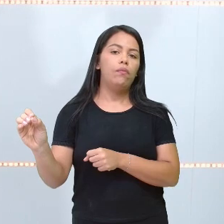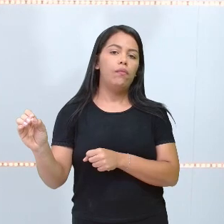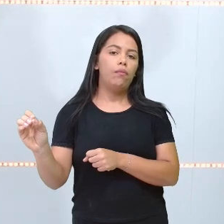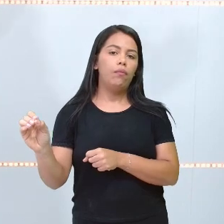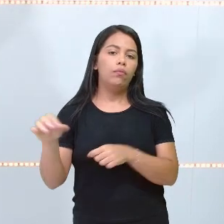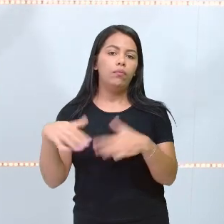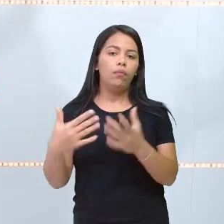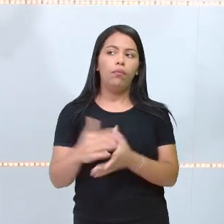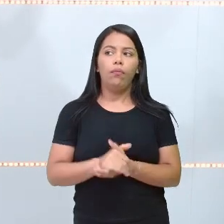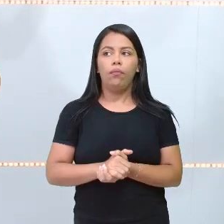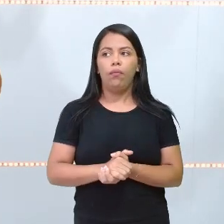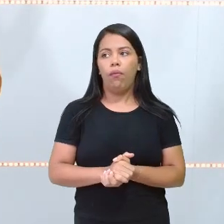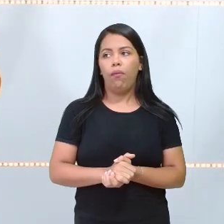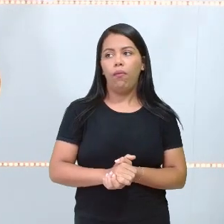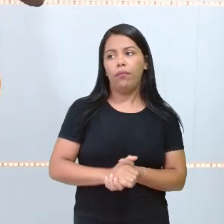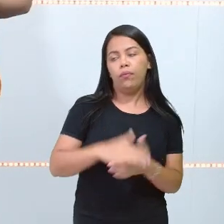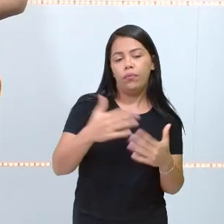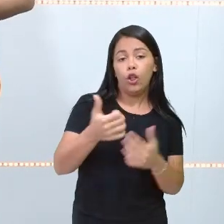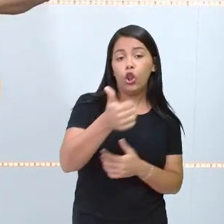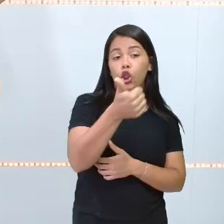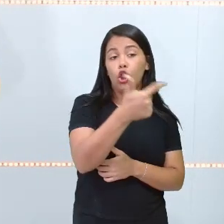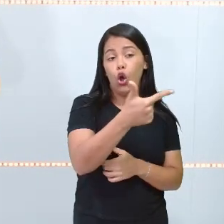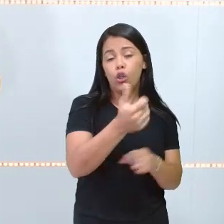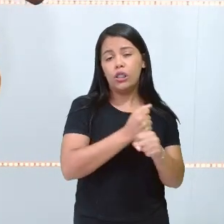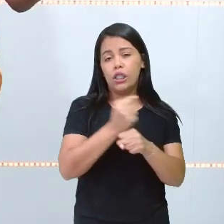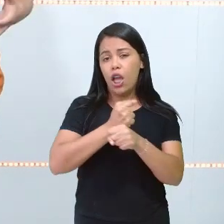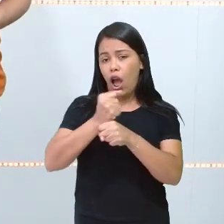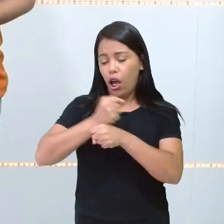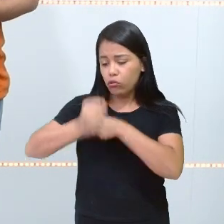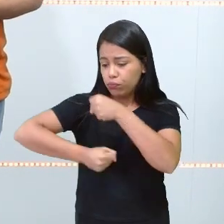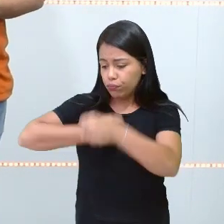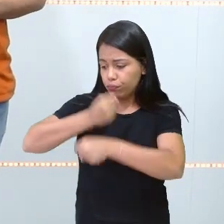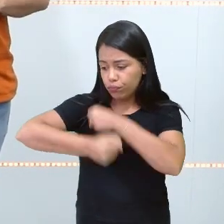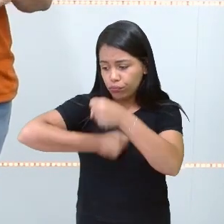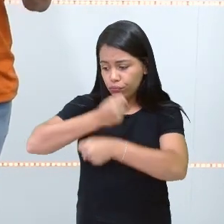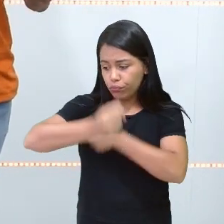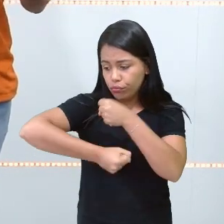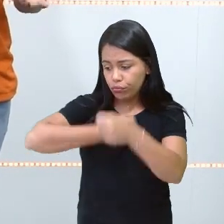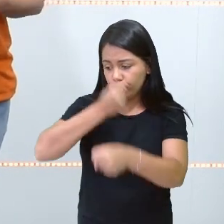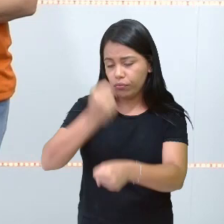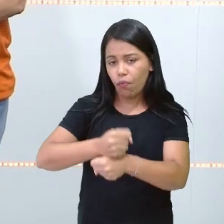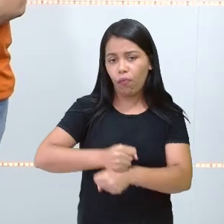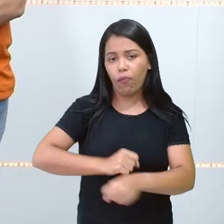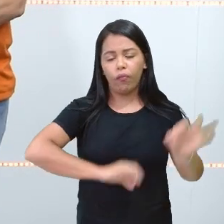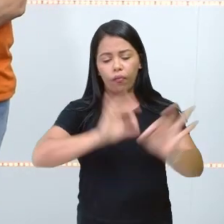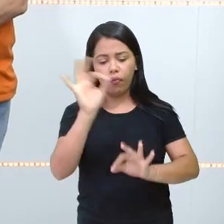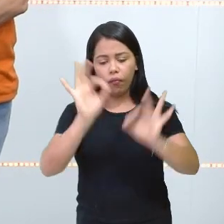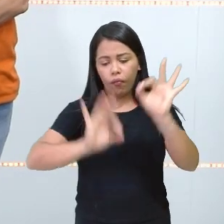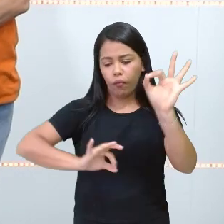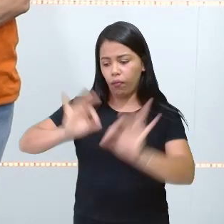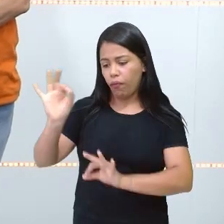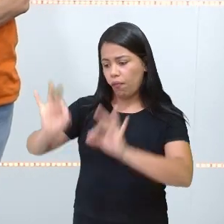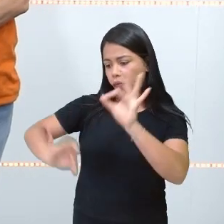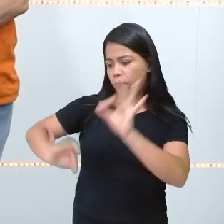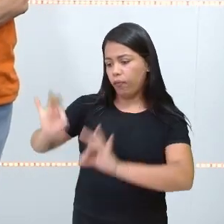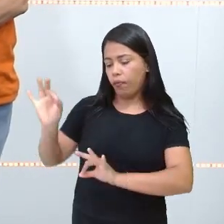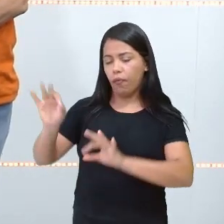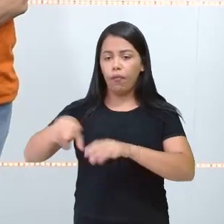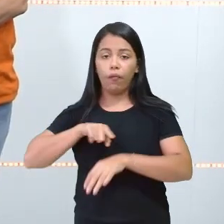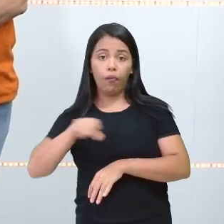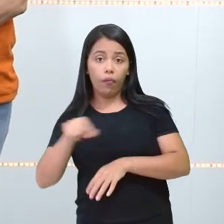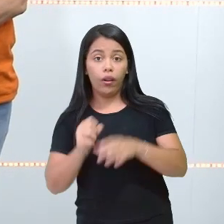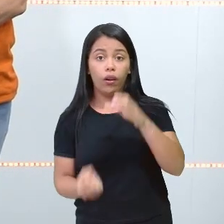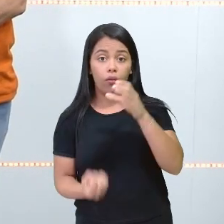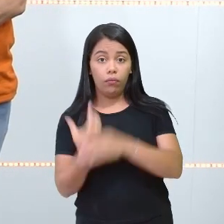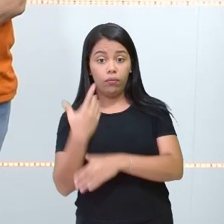são 12 anos, né? Isso de lá para cá, em toda uma preparação. Inclusive, foi construída essa cidade. Essa cidade é fantástica, gente,